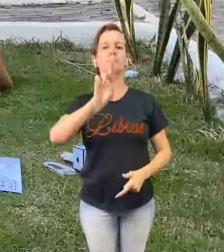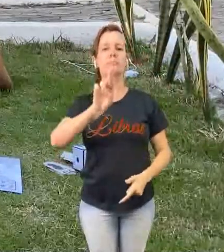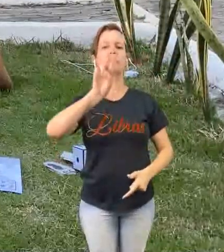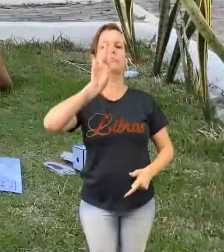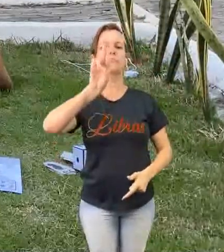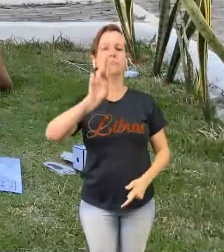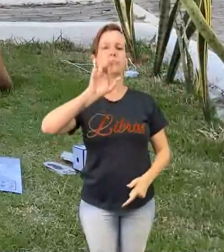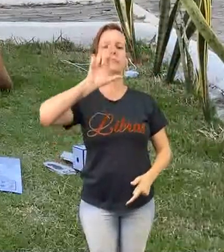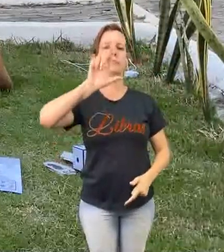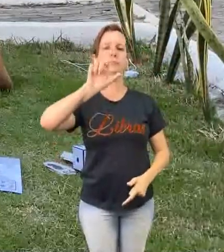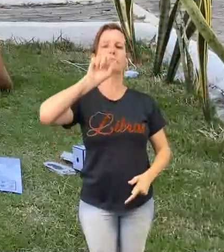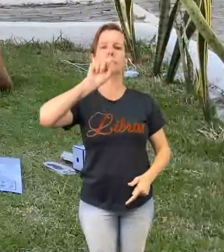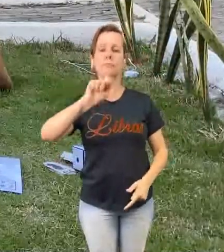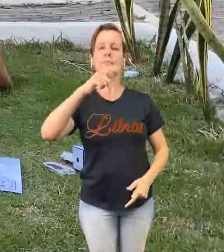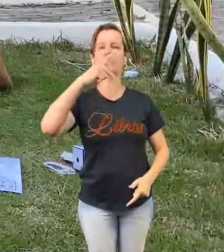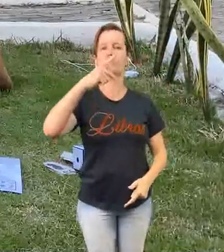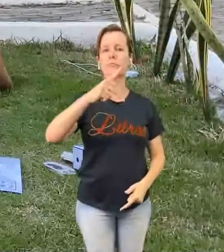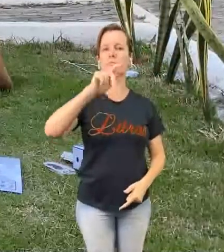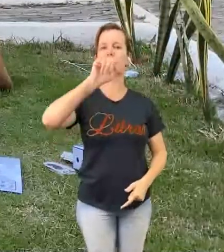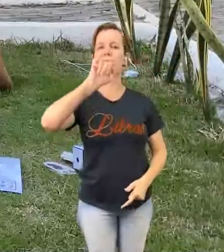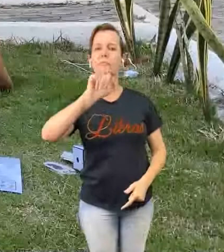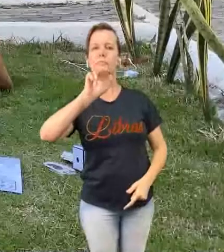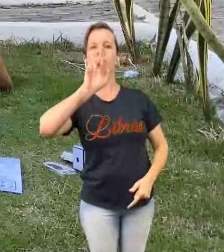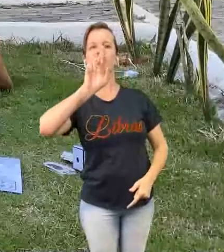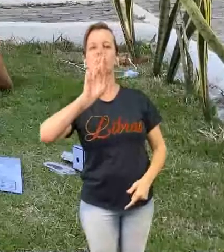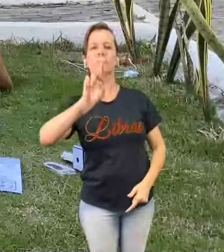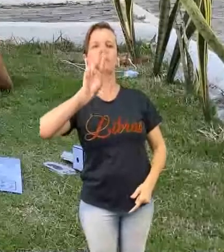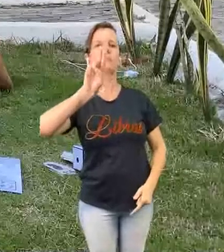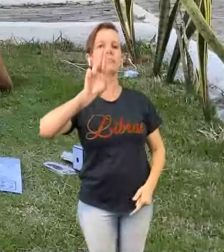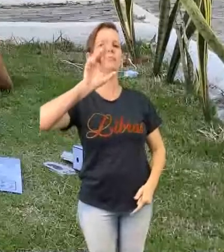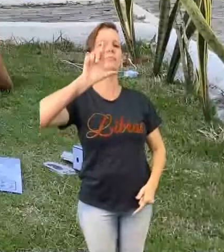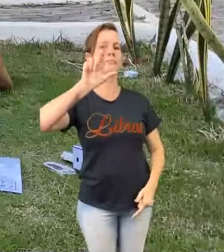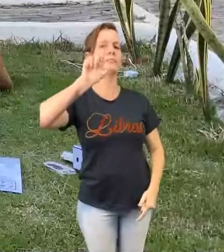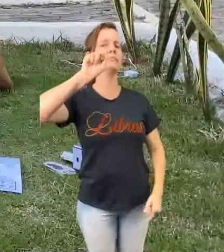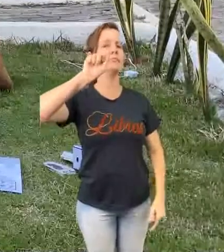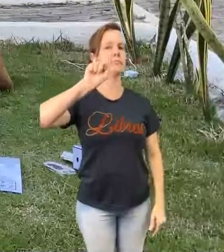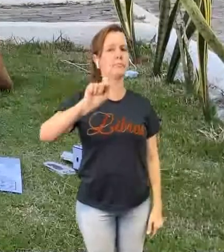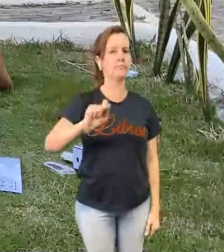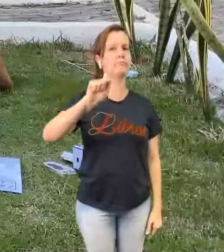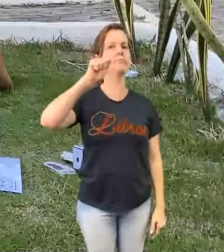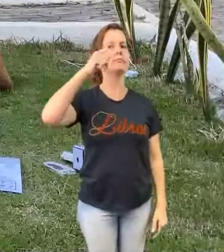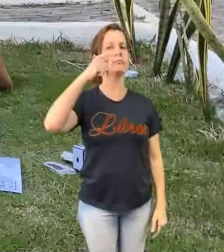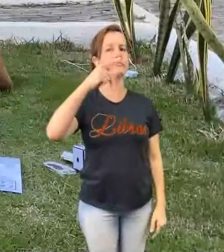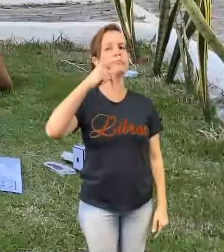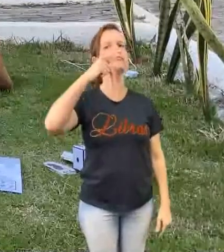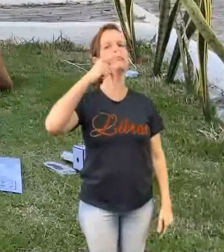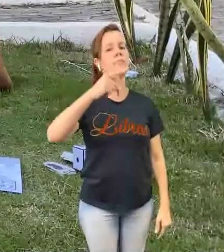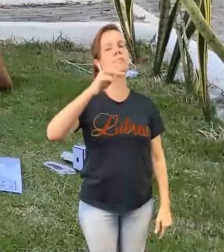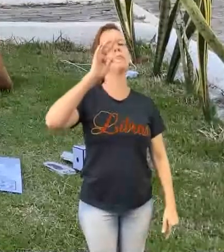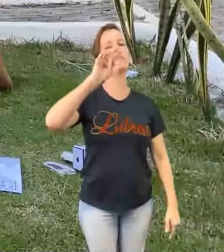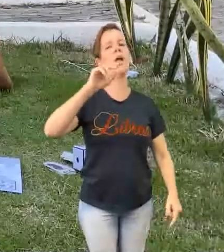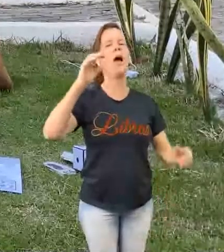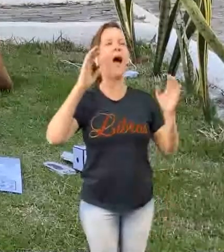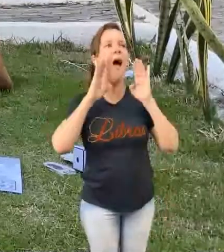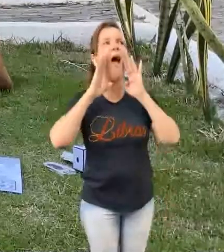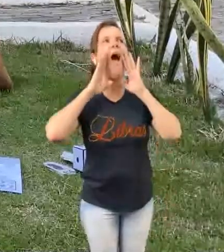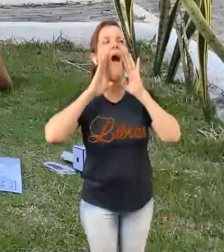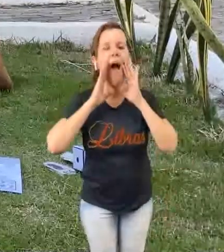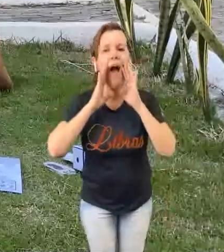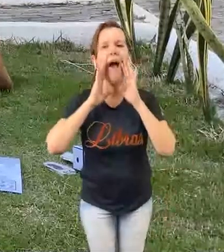Trula birula, trula birula, trula birula,